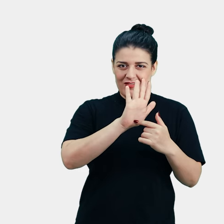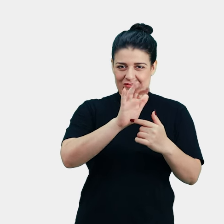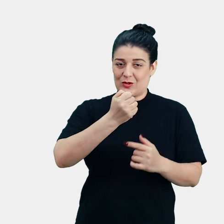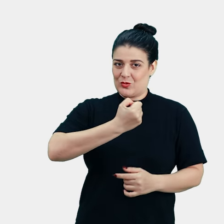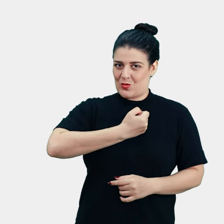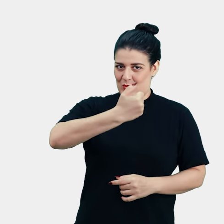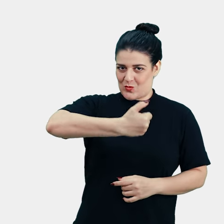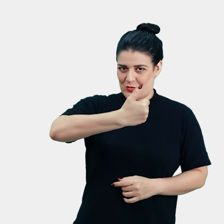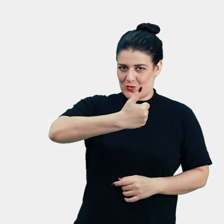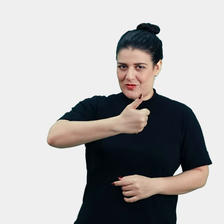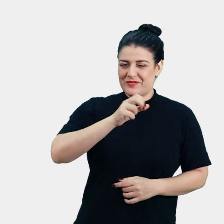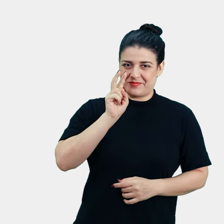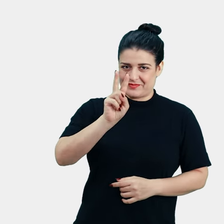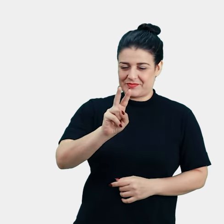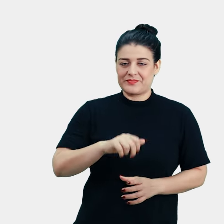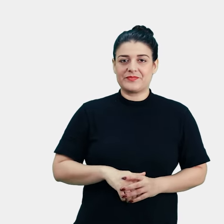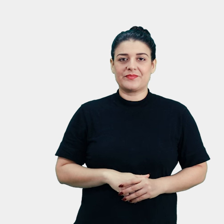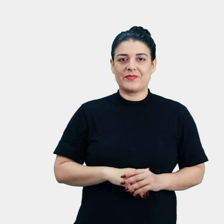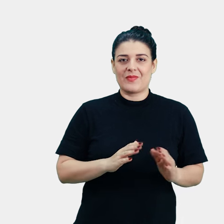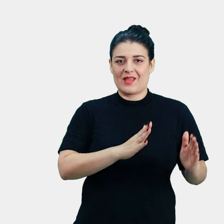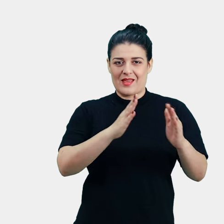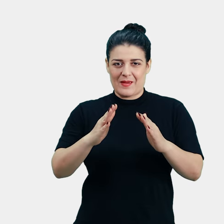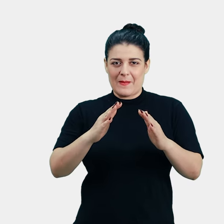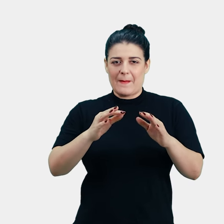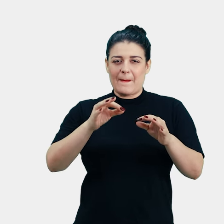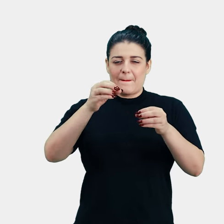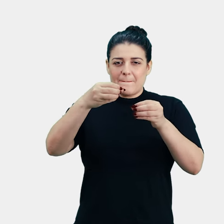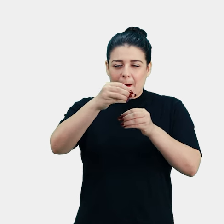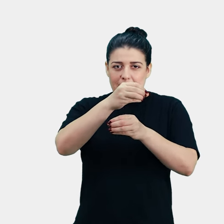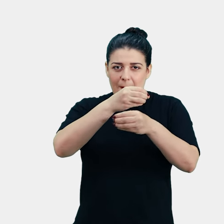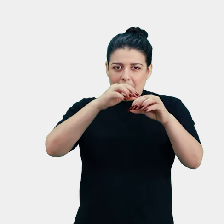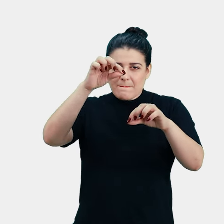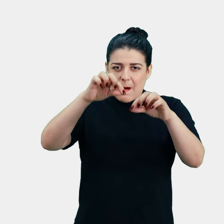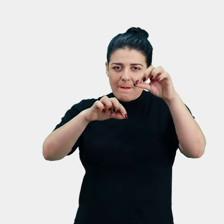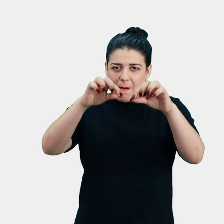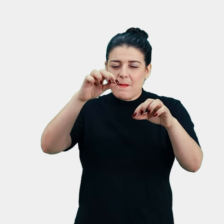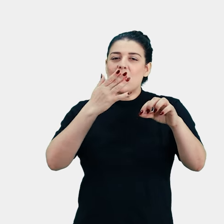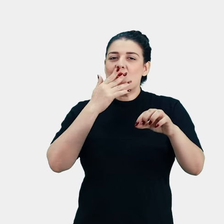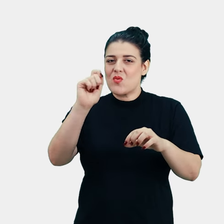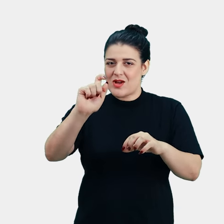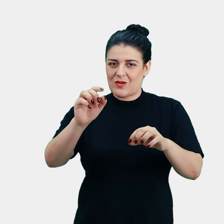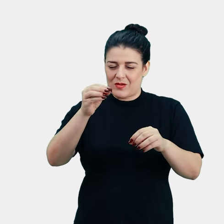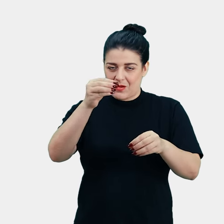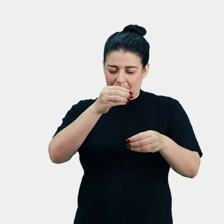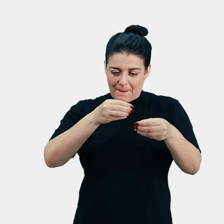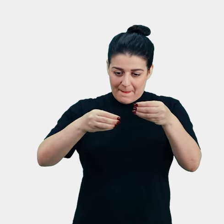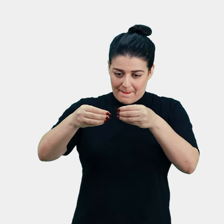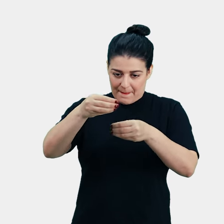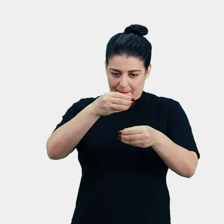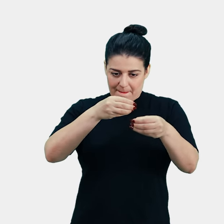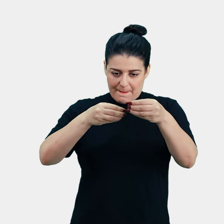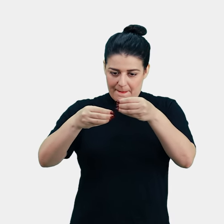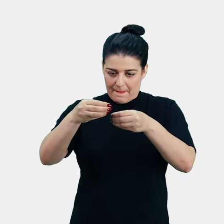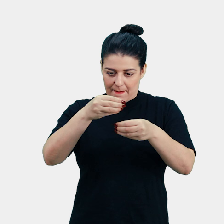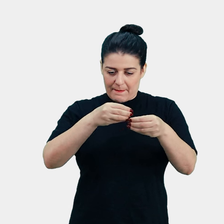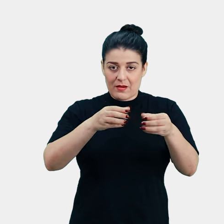número um, ó. Aí depois essas gotinhas aqui, ó, que estão em azul, vão ser geradas, tá?